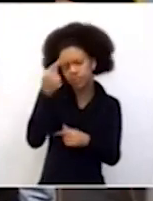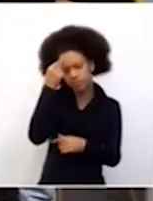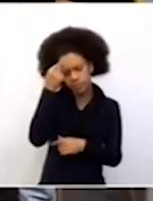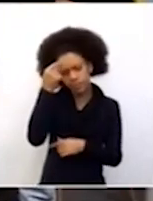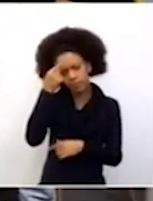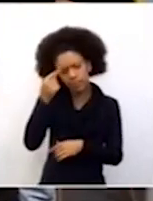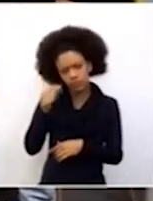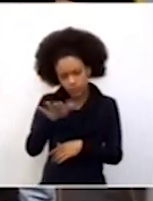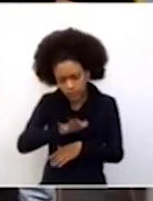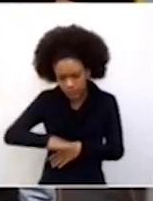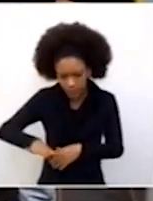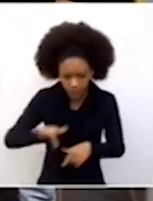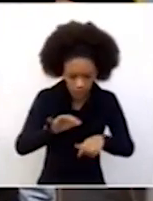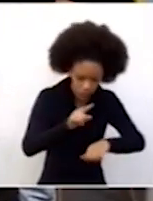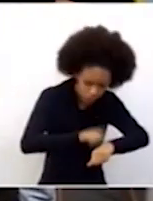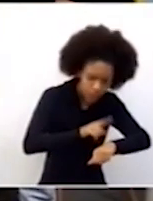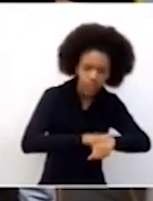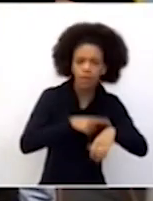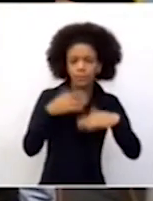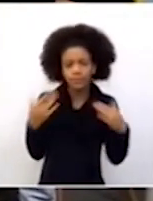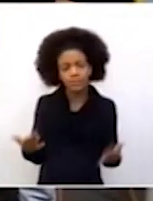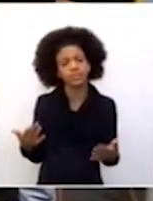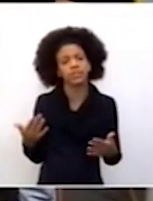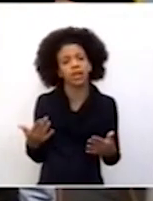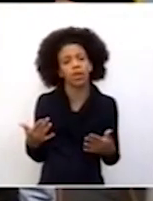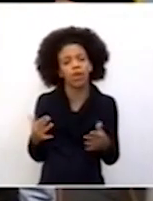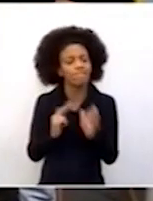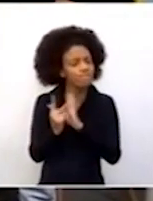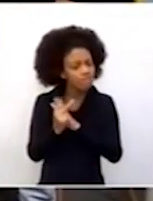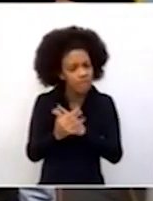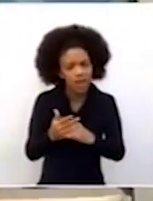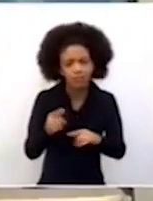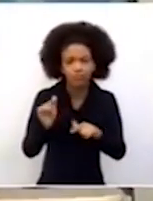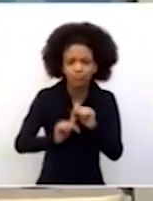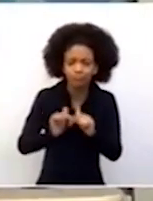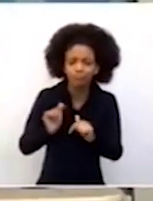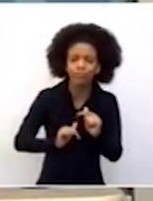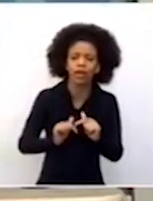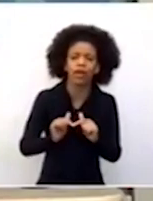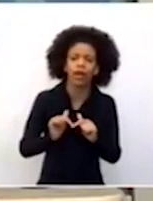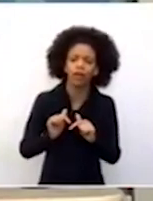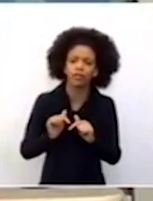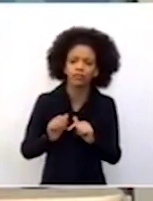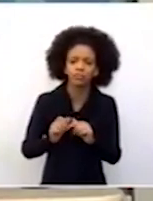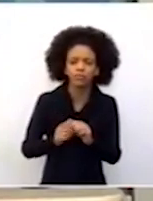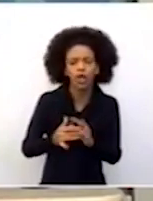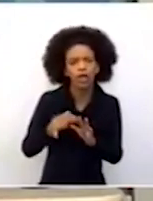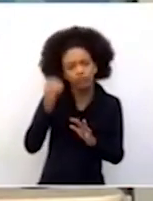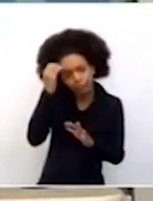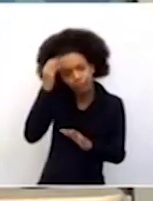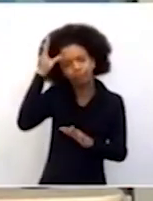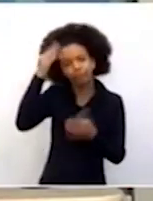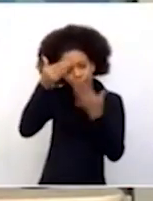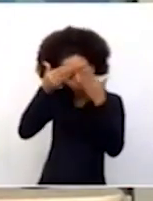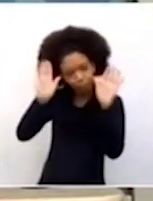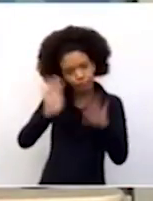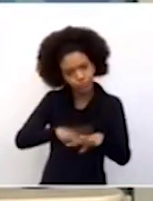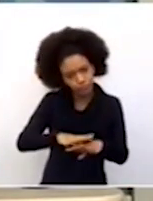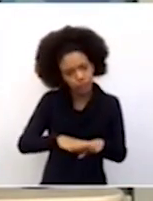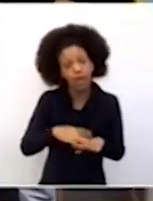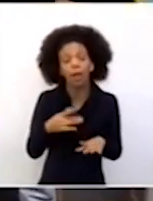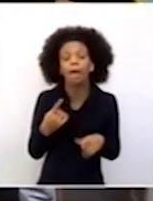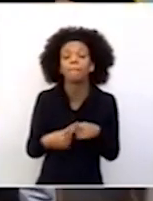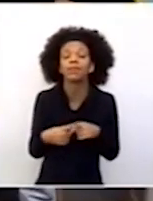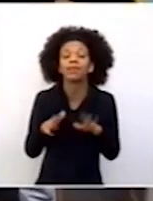né, de noção e espaço. Então, tá vendo que aí muitos elementos, né, acabam aflorando esse pensamento matemático, né, que muitas das vezes, né,